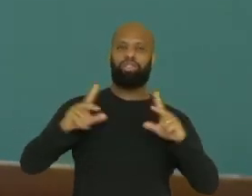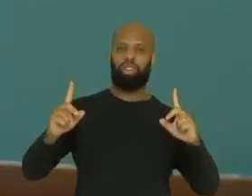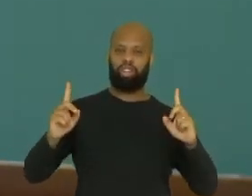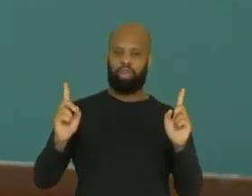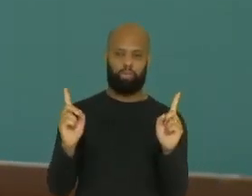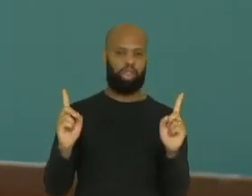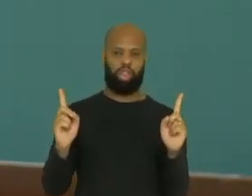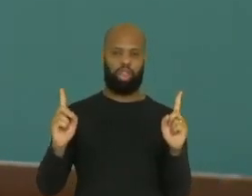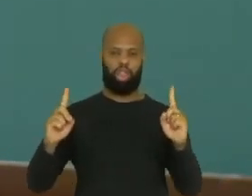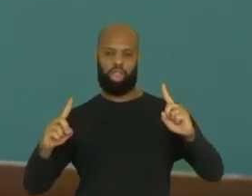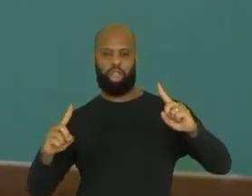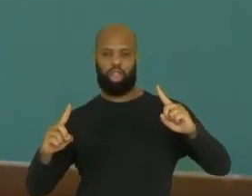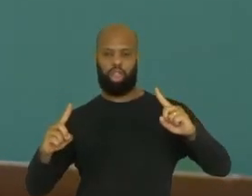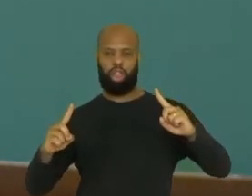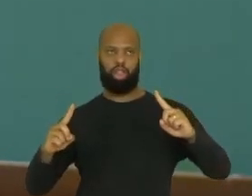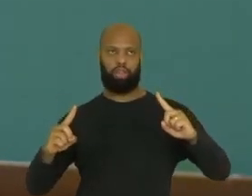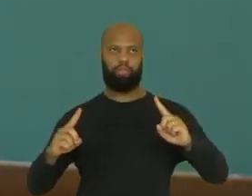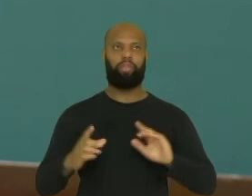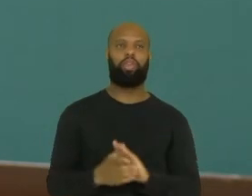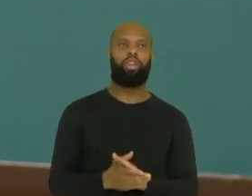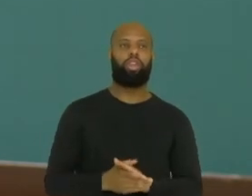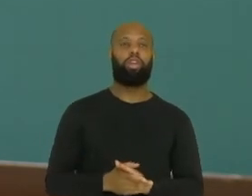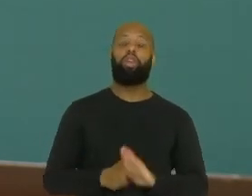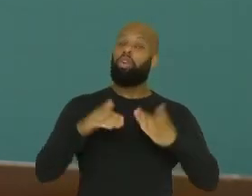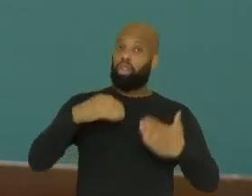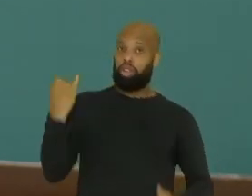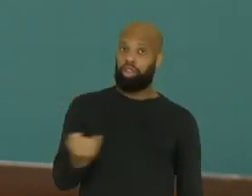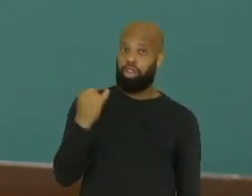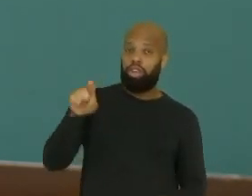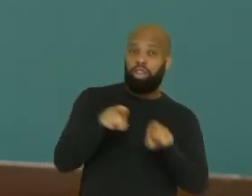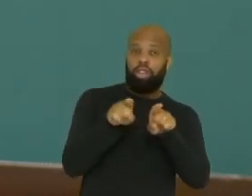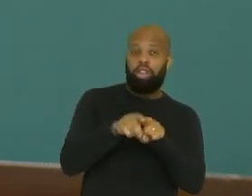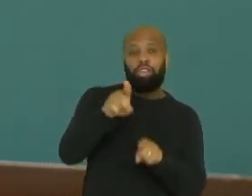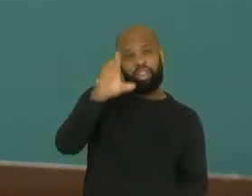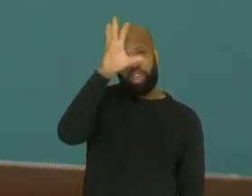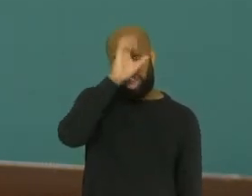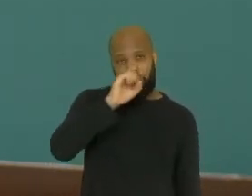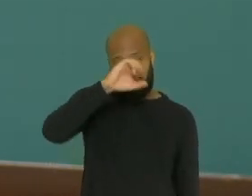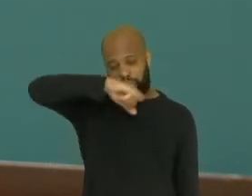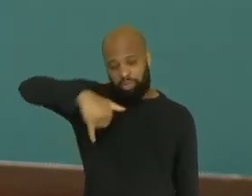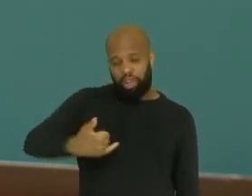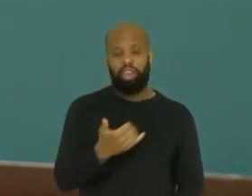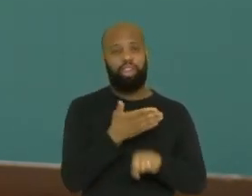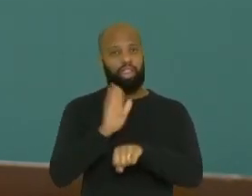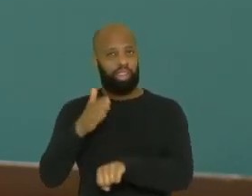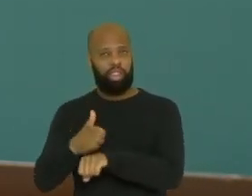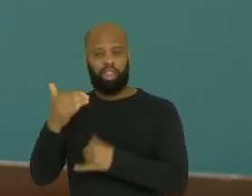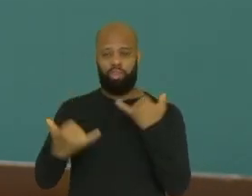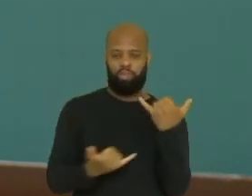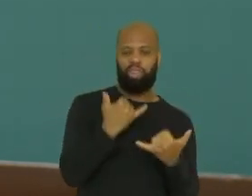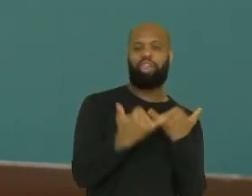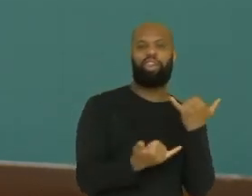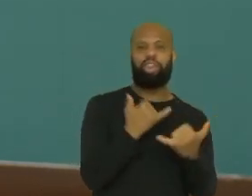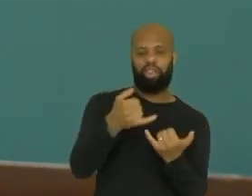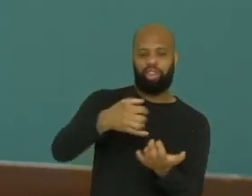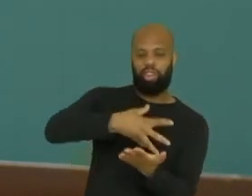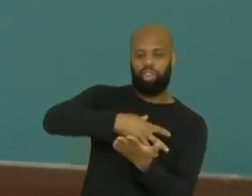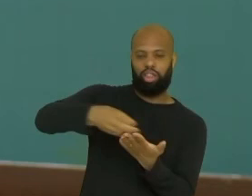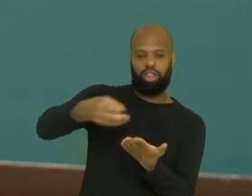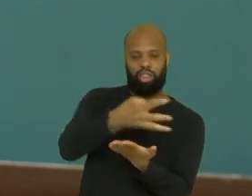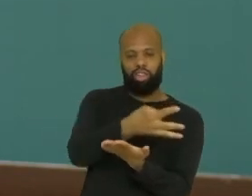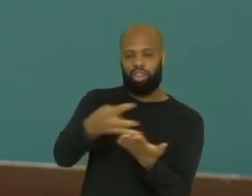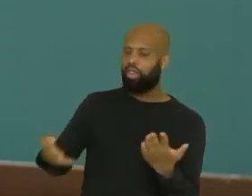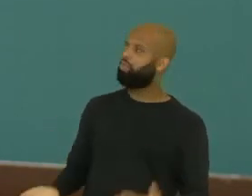elas não são do mesmo tamanho bom agora podemos praticar isso aqui que a gente aprendeu